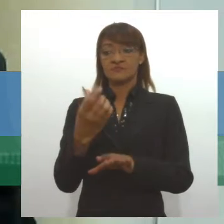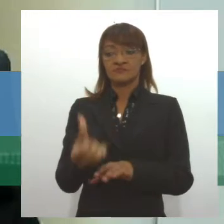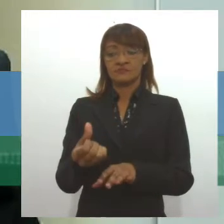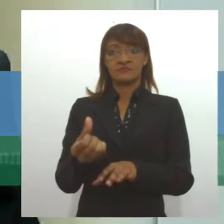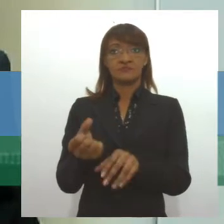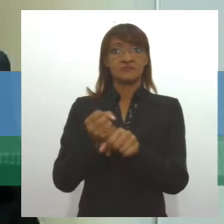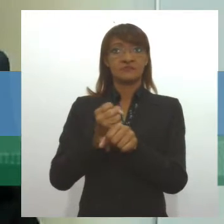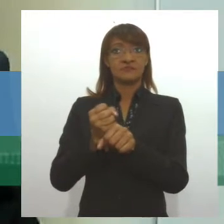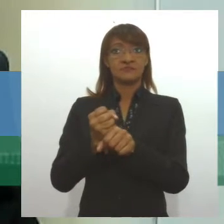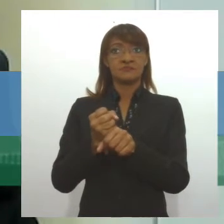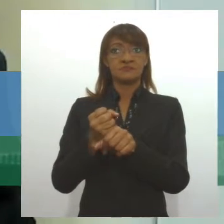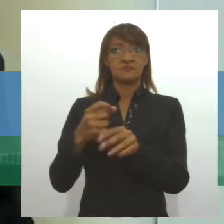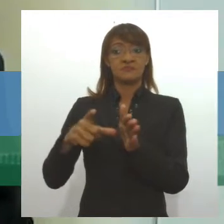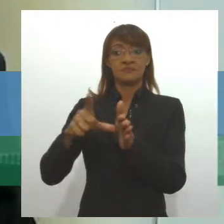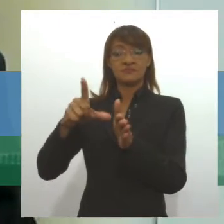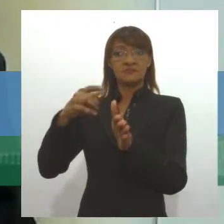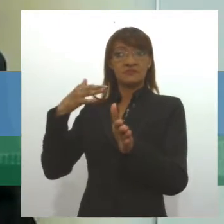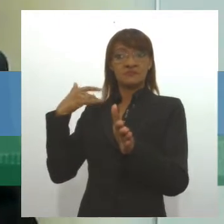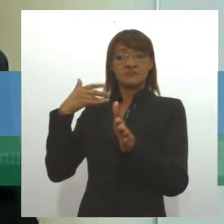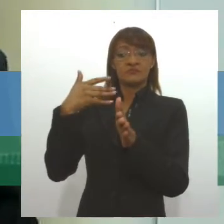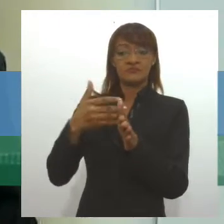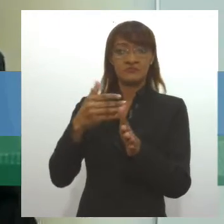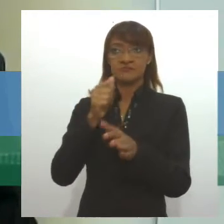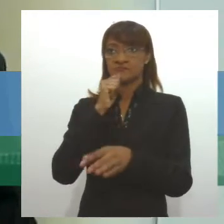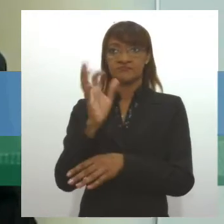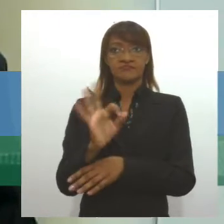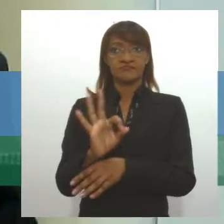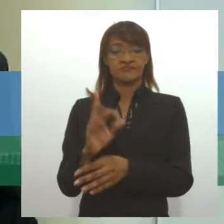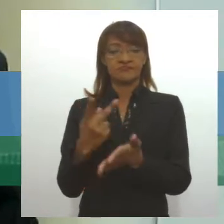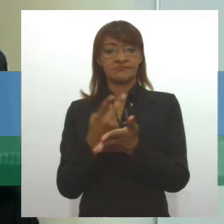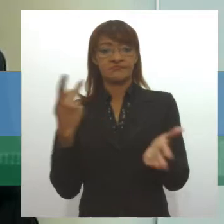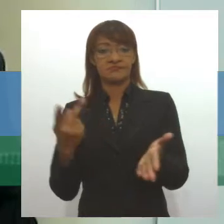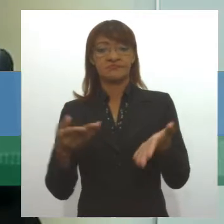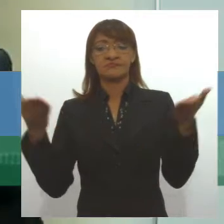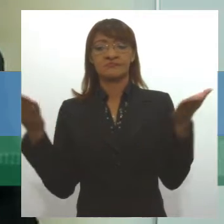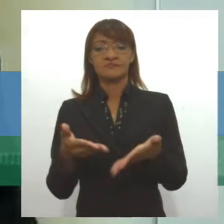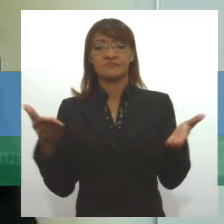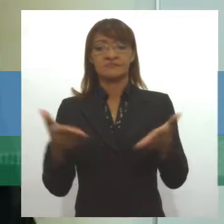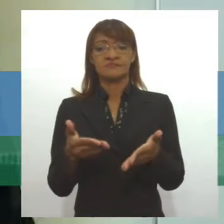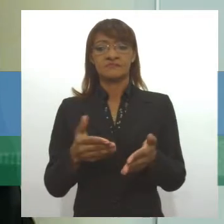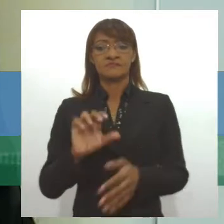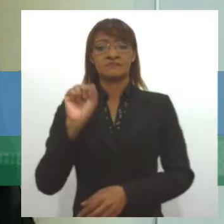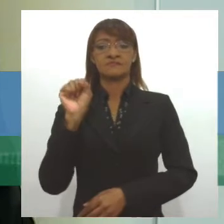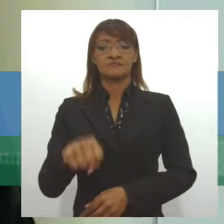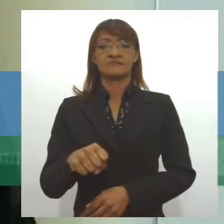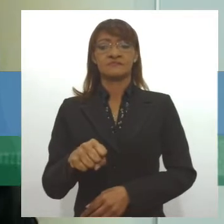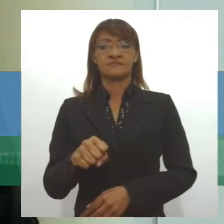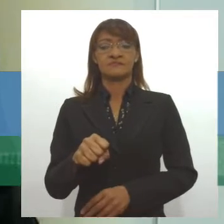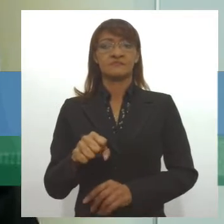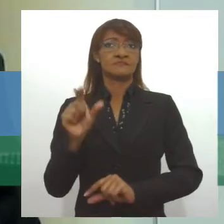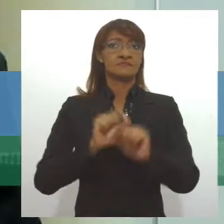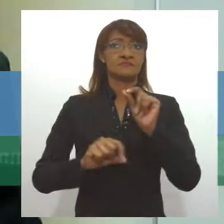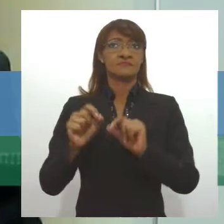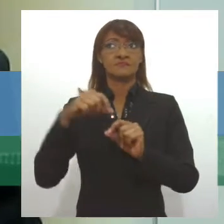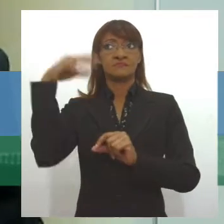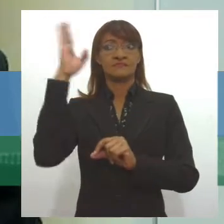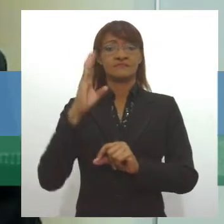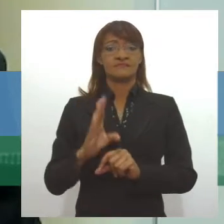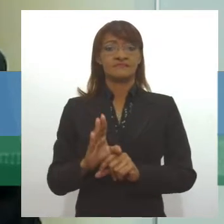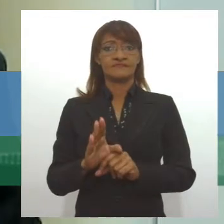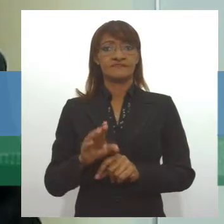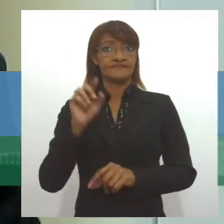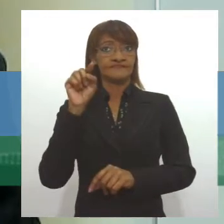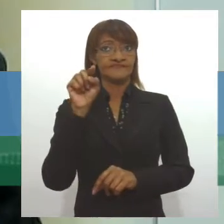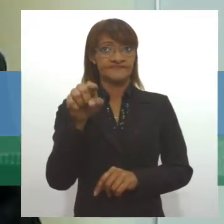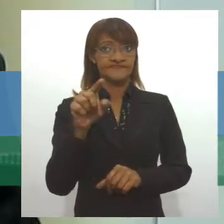Ao regulamentar a Constituição, nós estamos colocando um paradeiro definitivo nos penduricalhos do Brasil. Se você, Clécia,